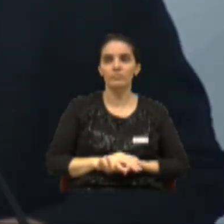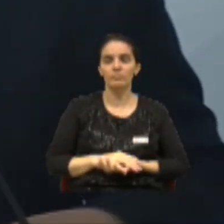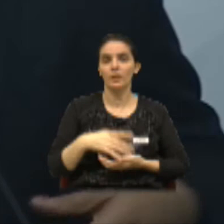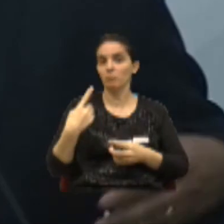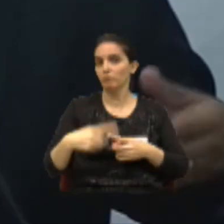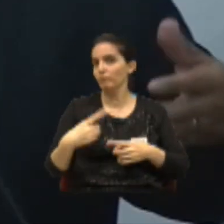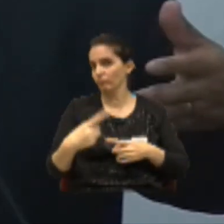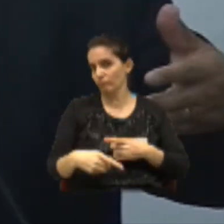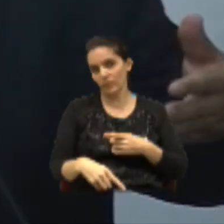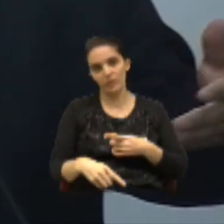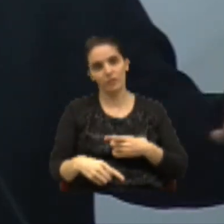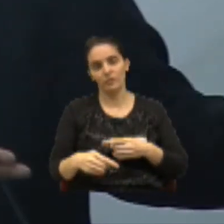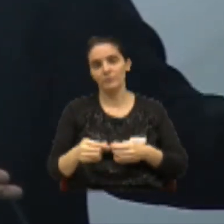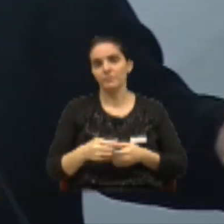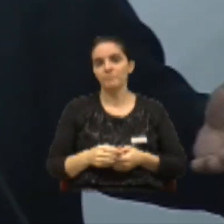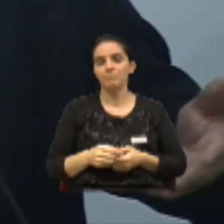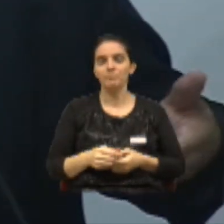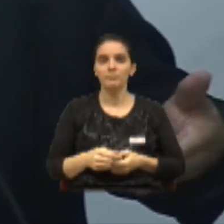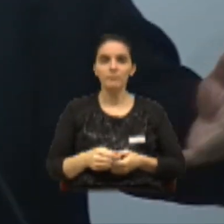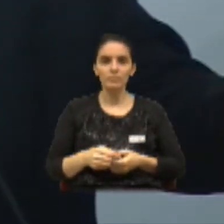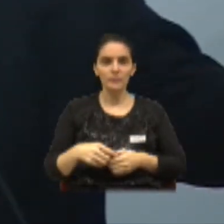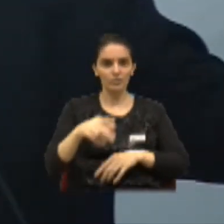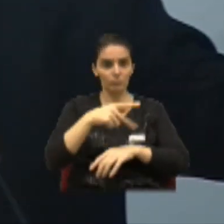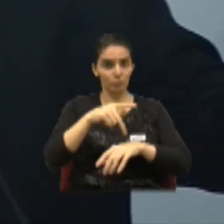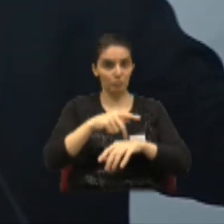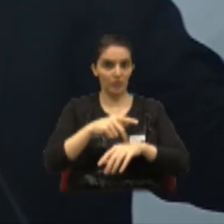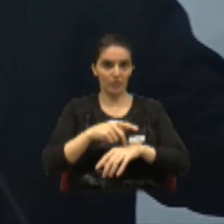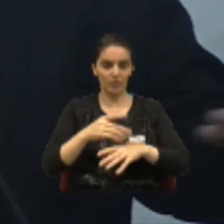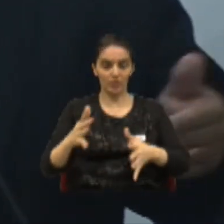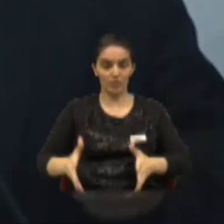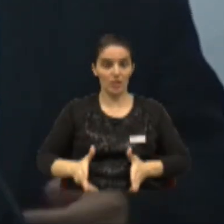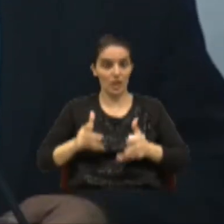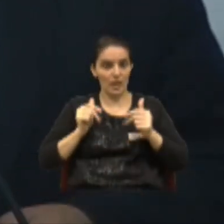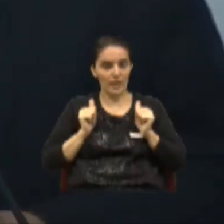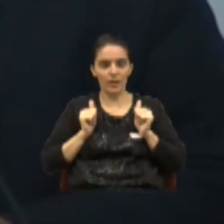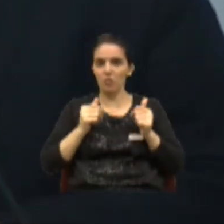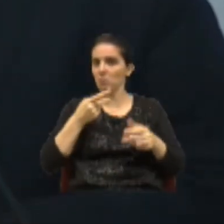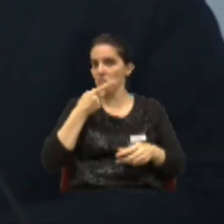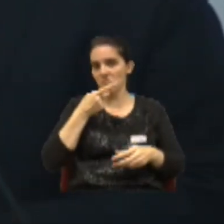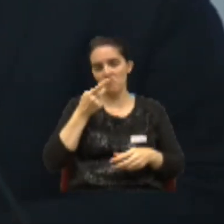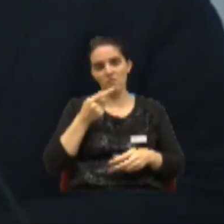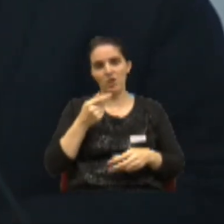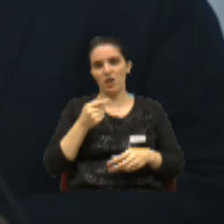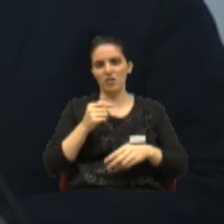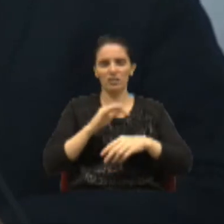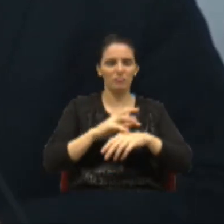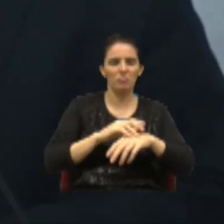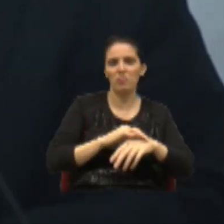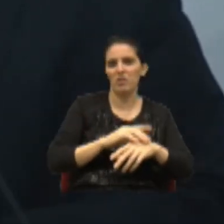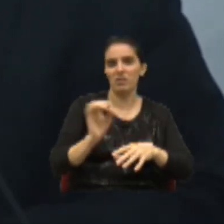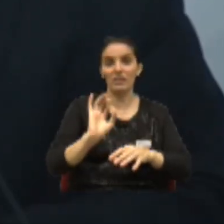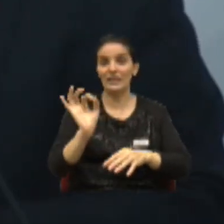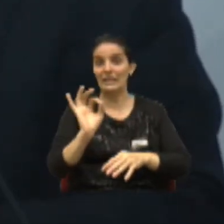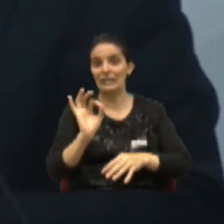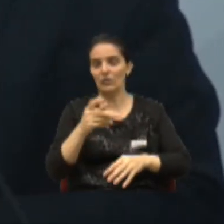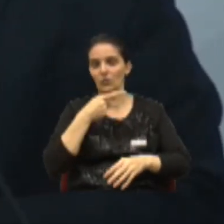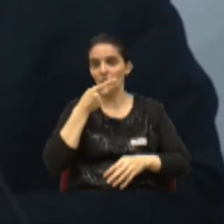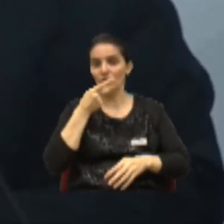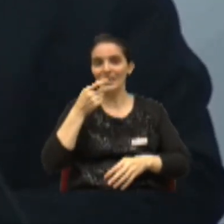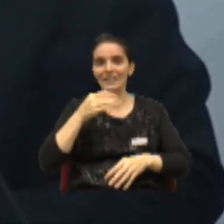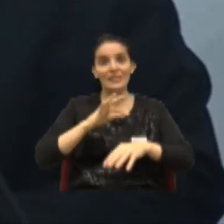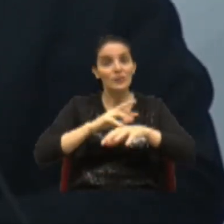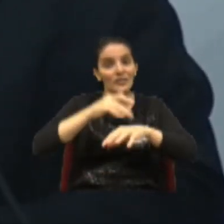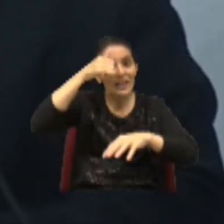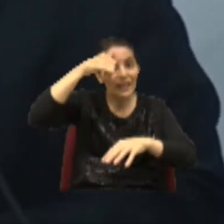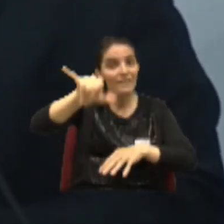uma política pública voltada para a saúde em remediar, em sim prevenção. E aí, como nacionalista que eu sei que o